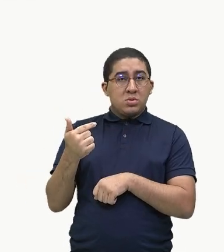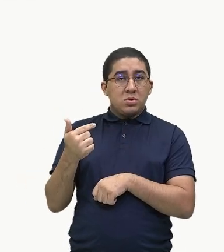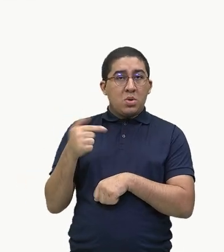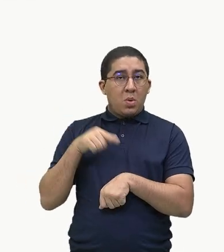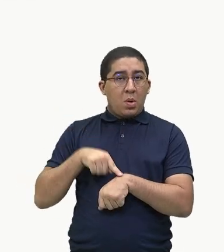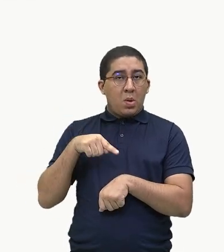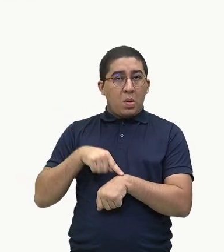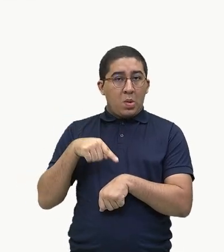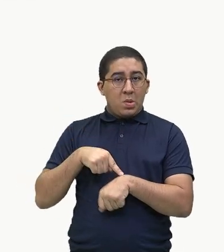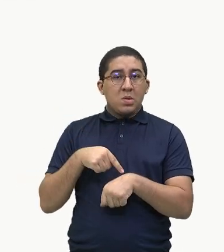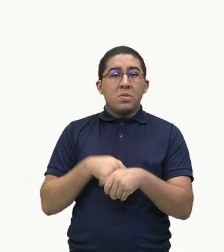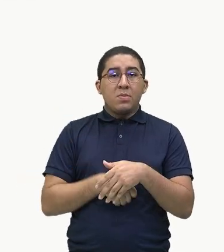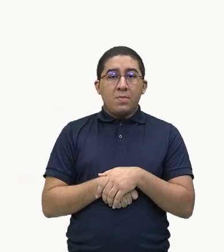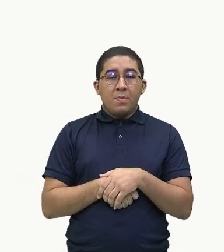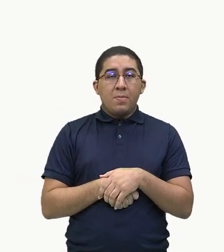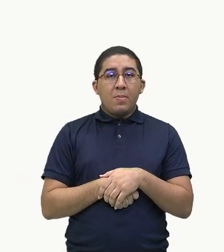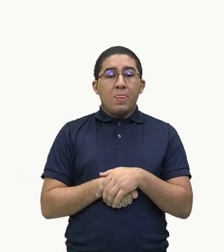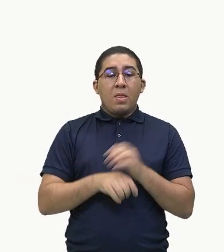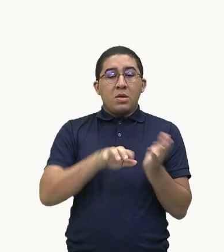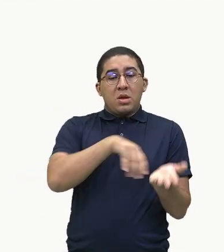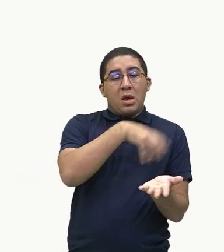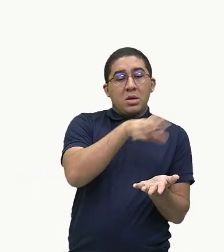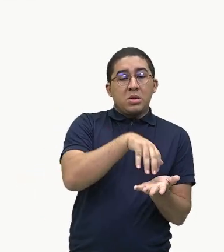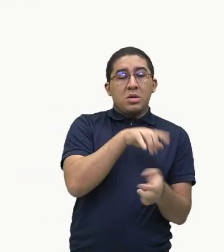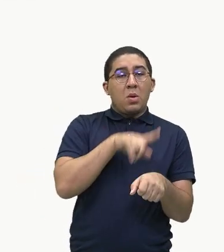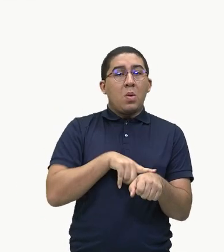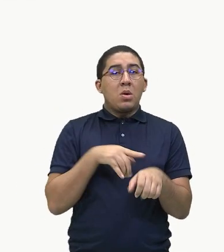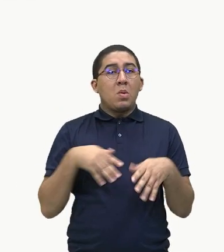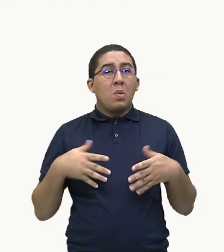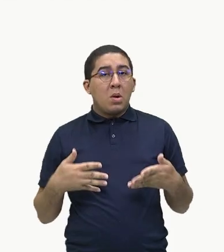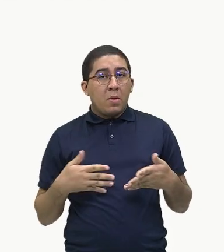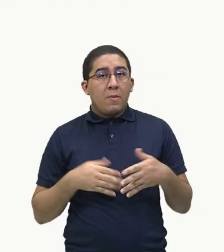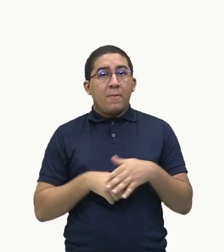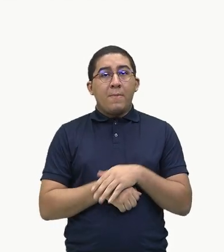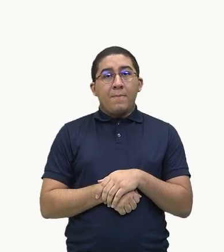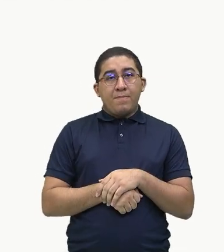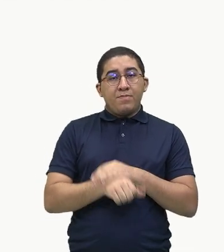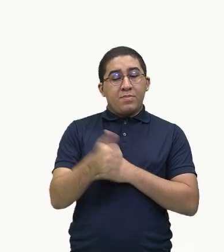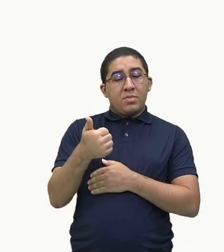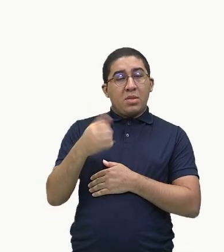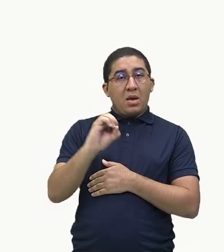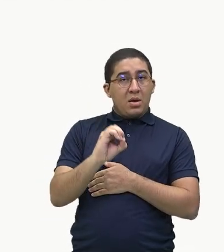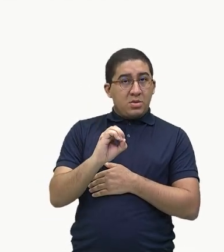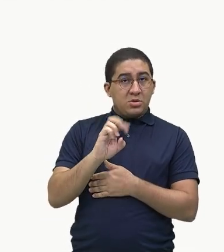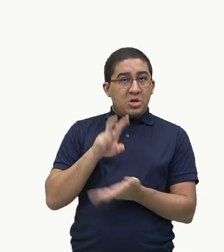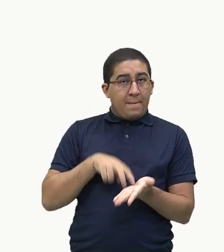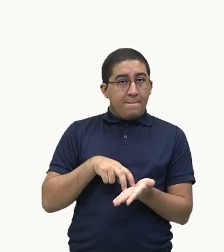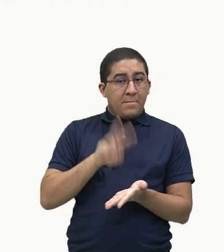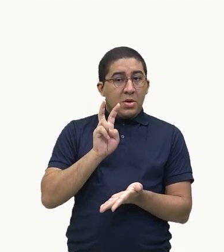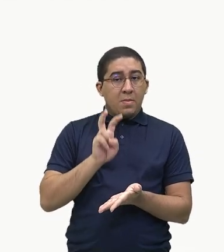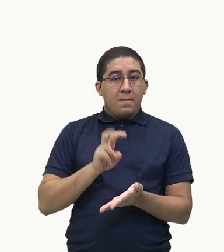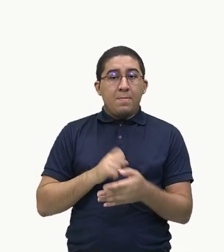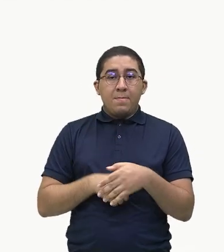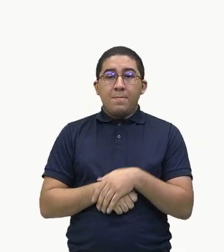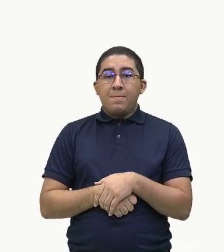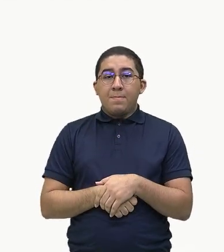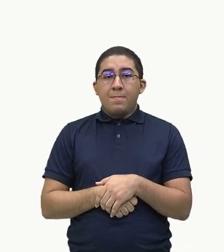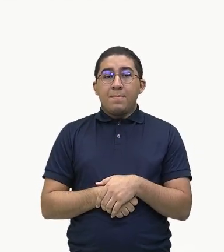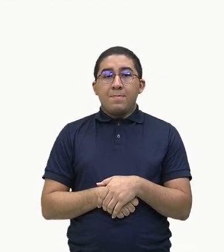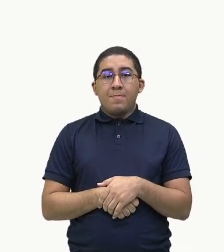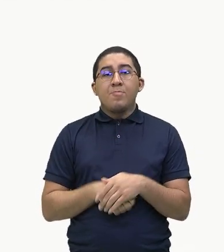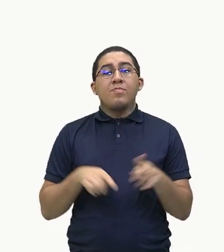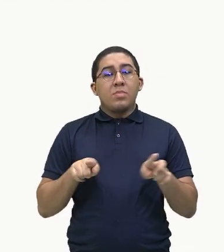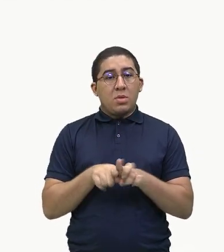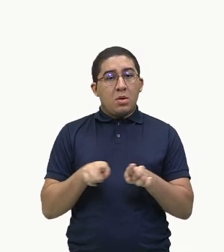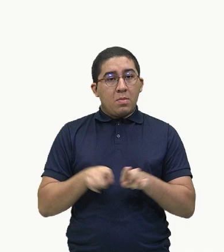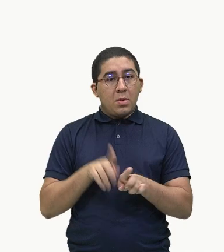Nessas ilhas oceânicas serão 10 horas da manhã. Também o território